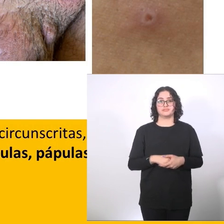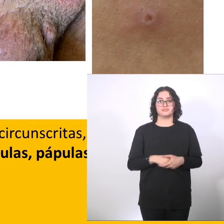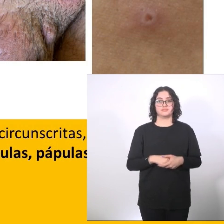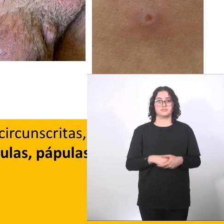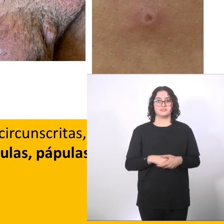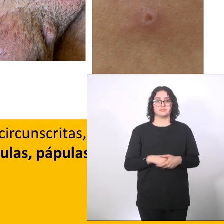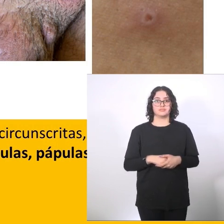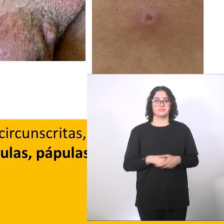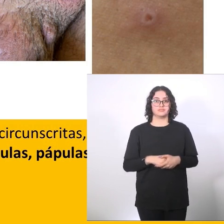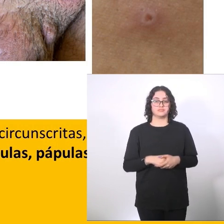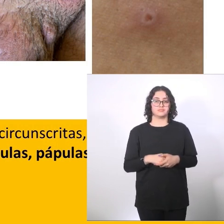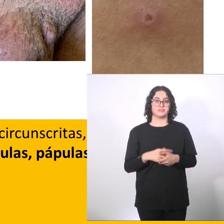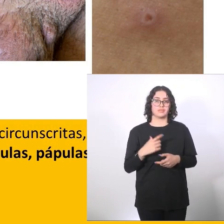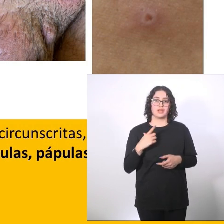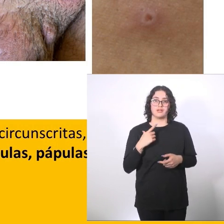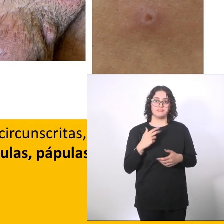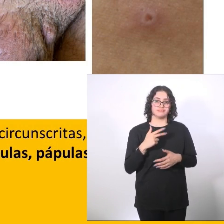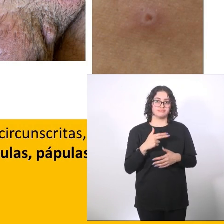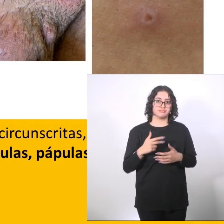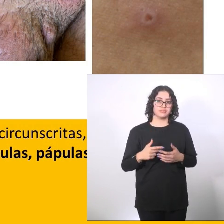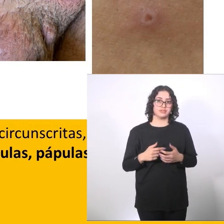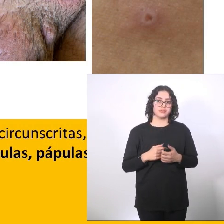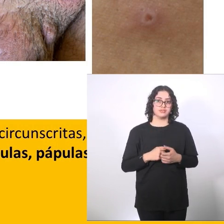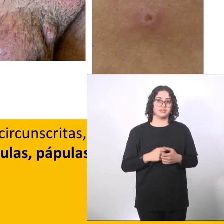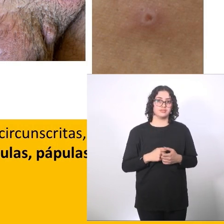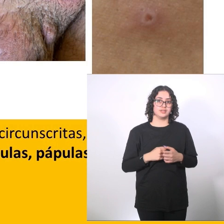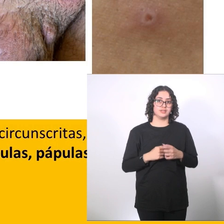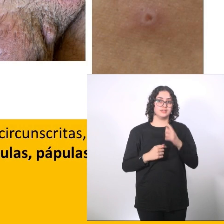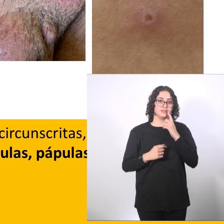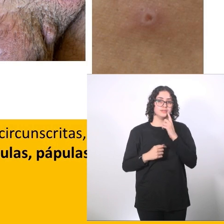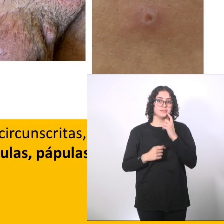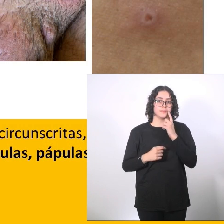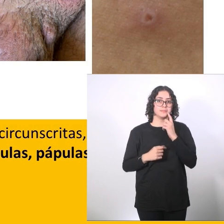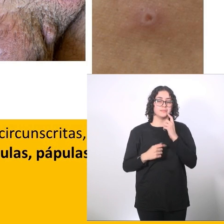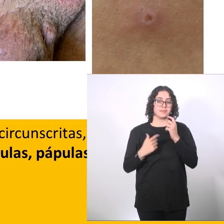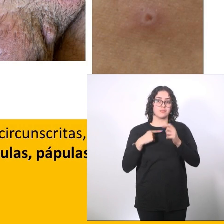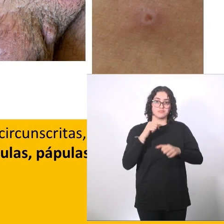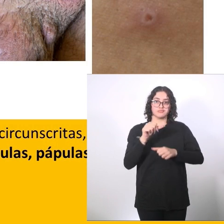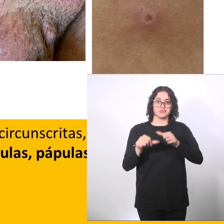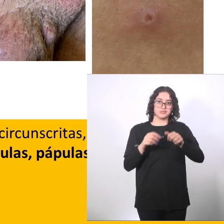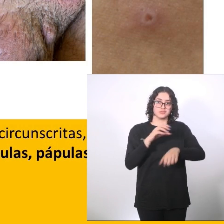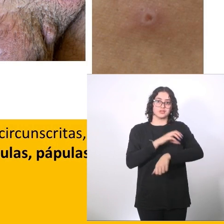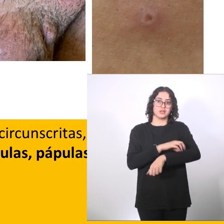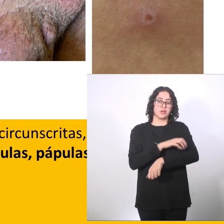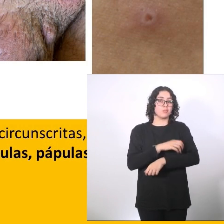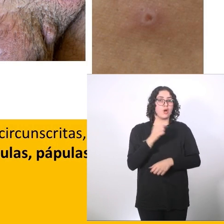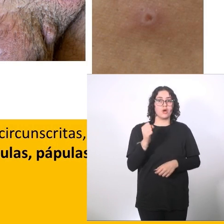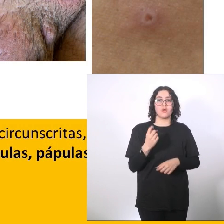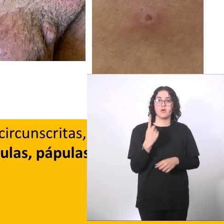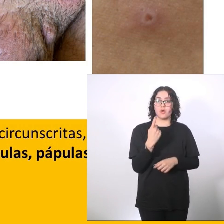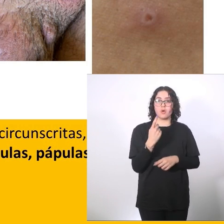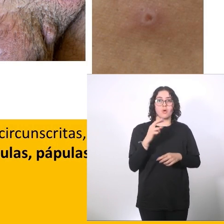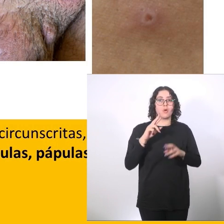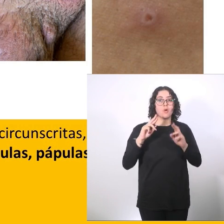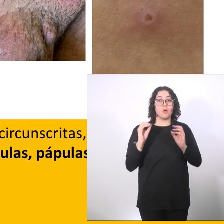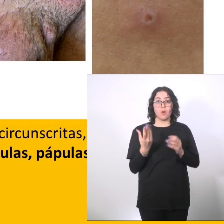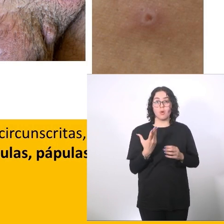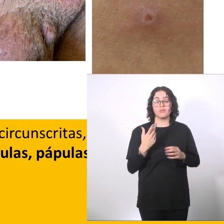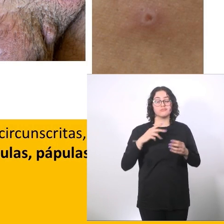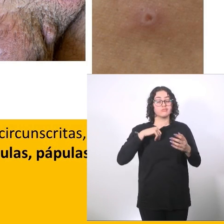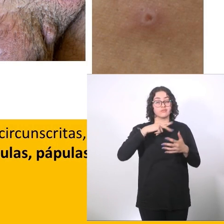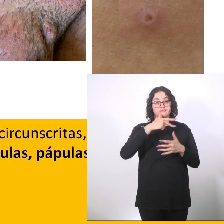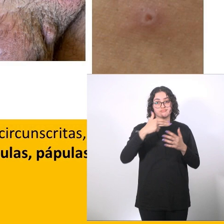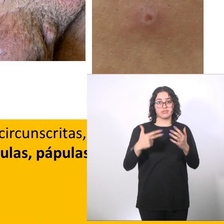são máculas, pápulas, elas umbilicam e depois vão para crostas. Elas podem ser únicas ou múltiplas e